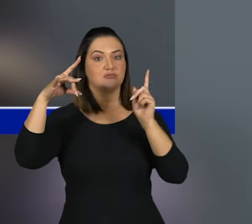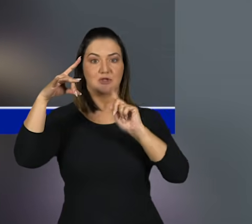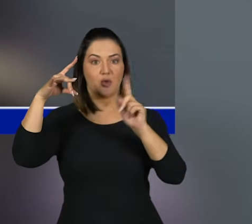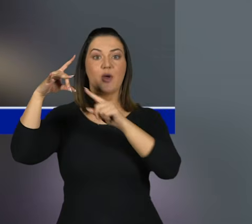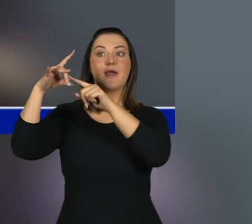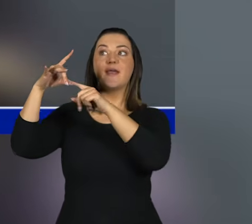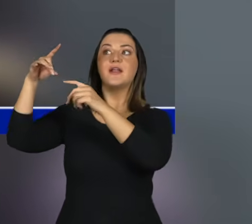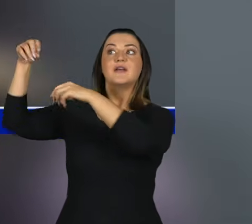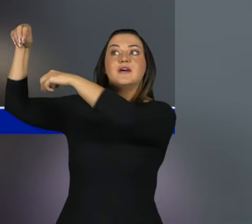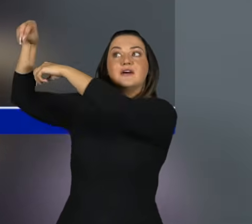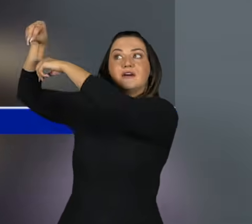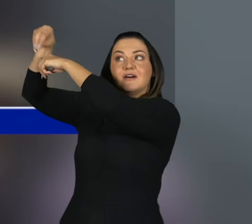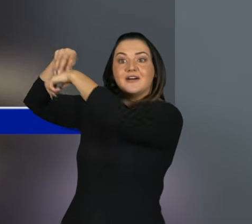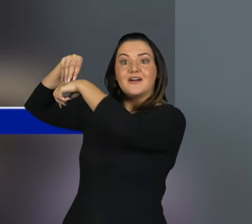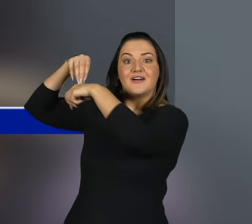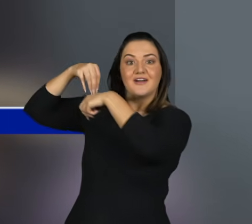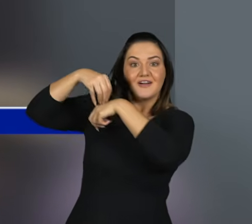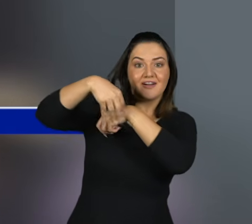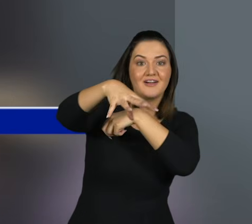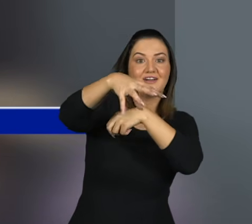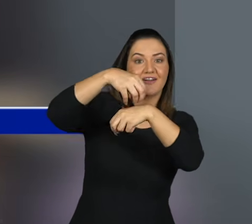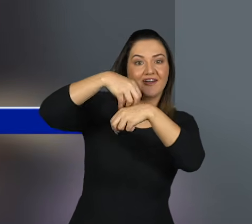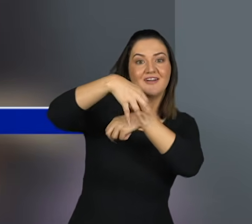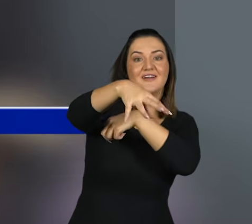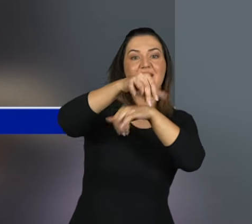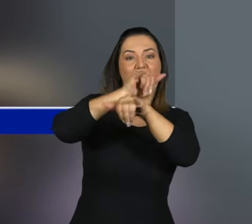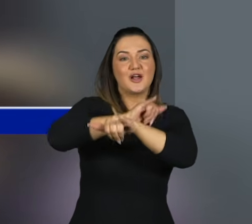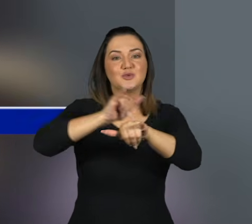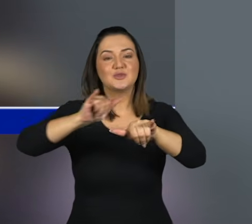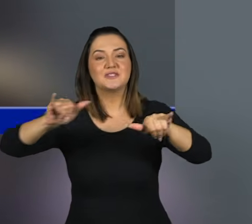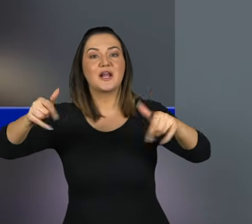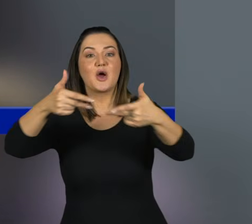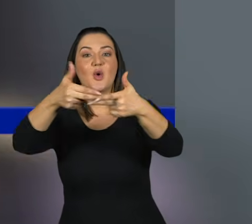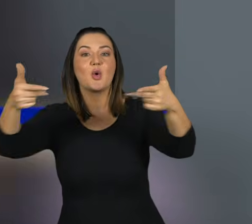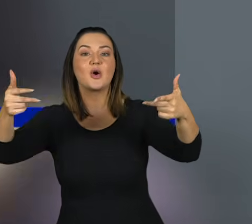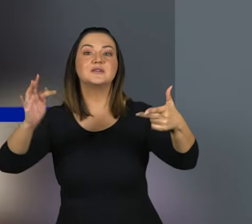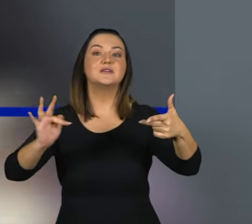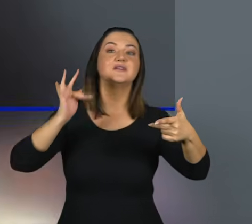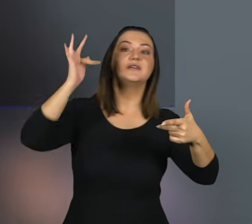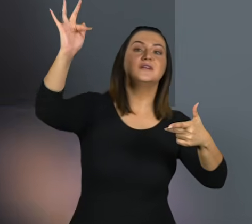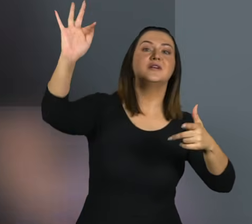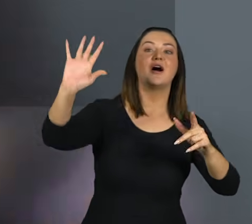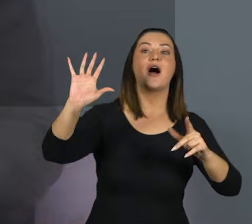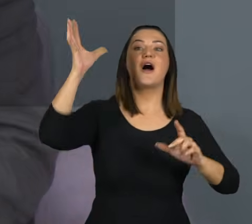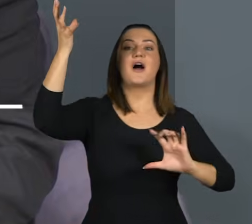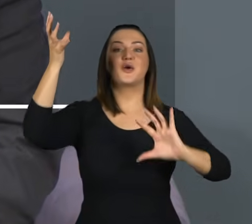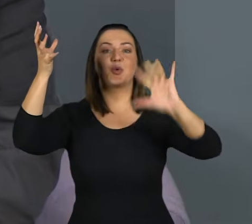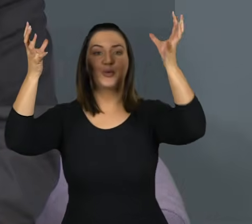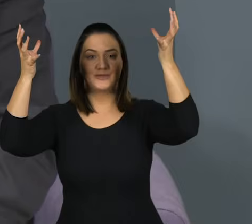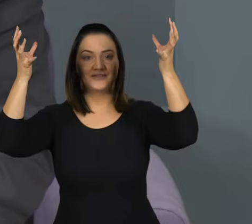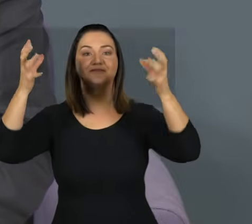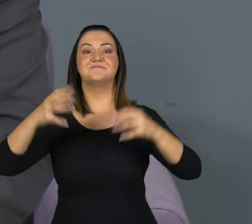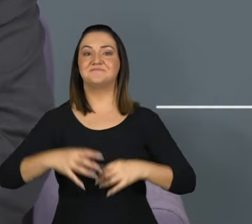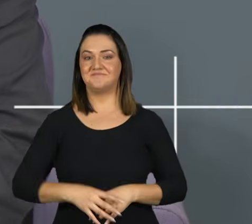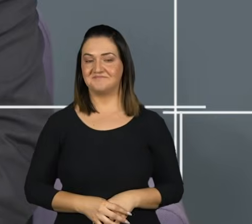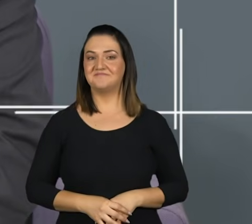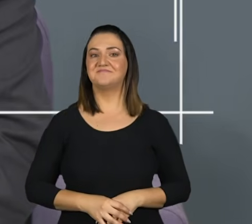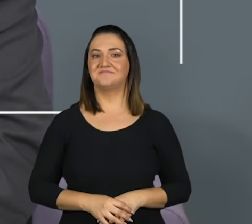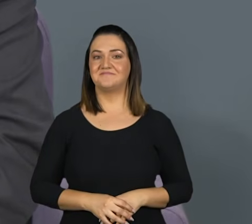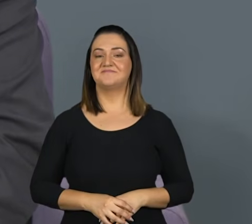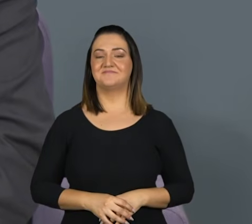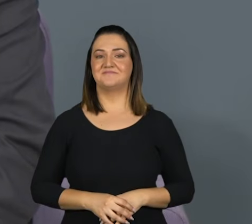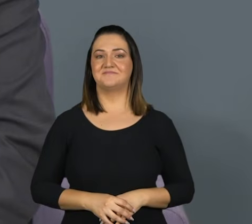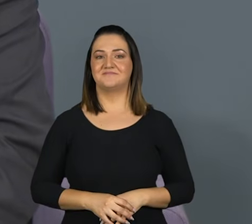que tiver ouvido e vos anunciará as coisas que hão de vir. Que tremendo